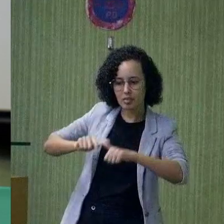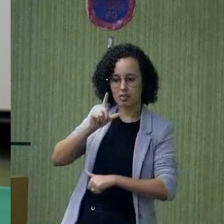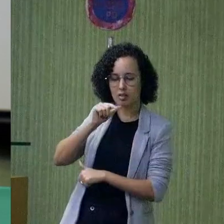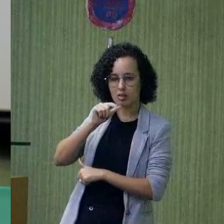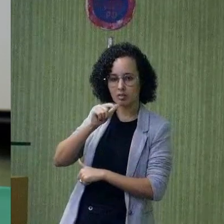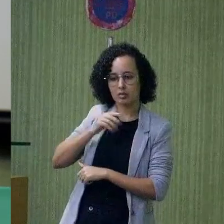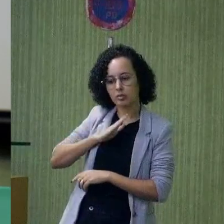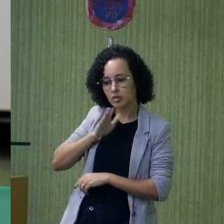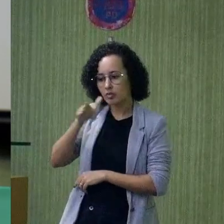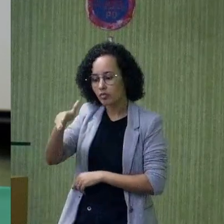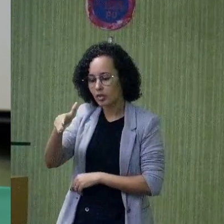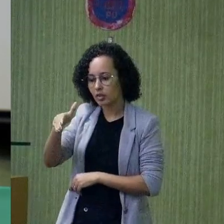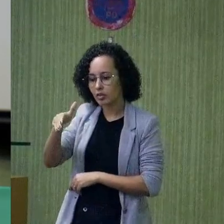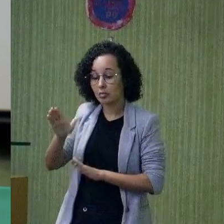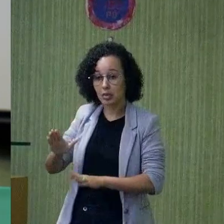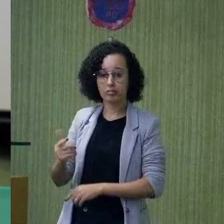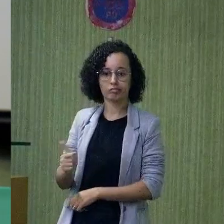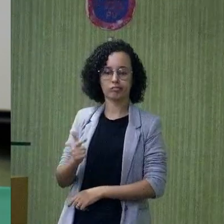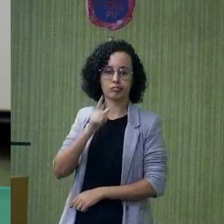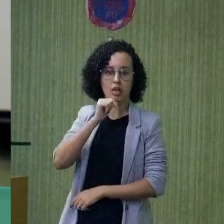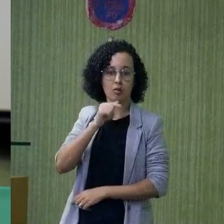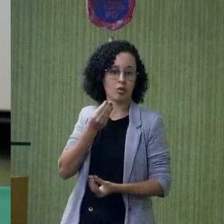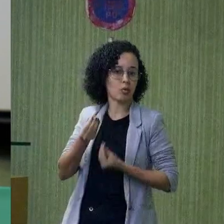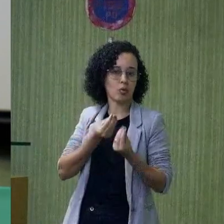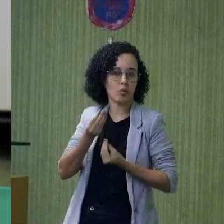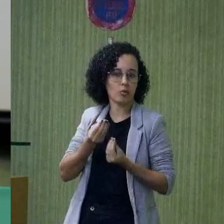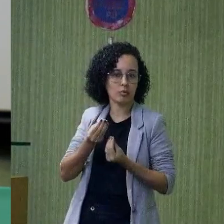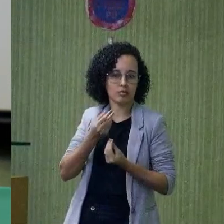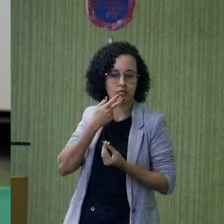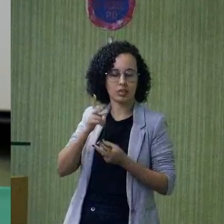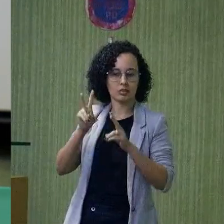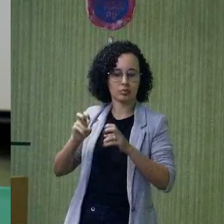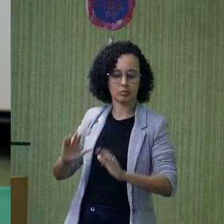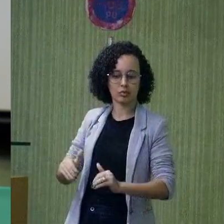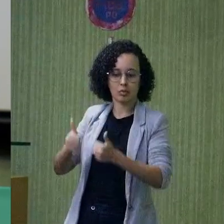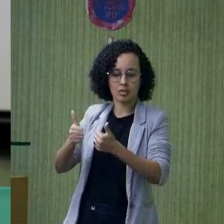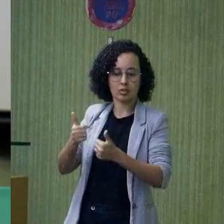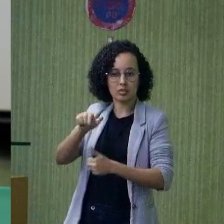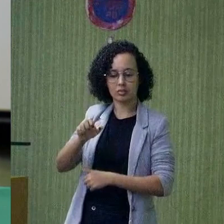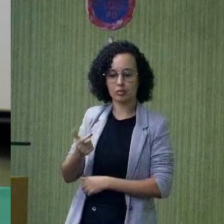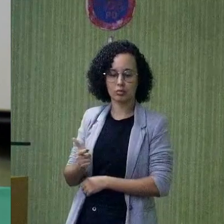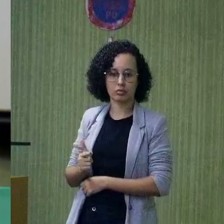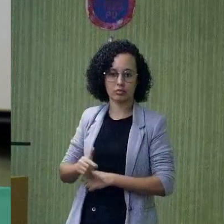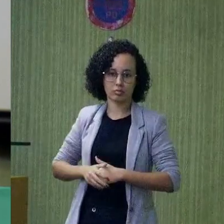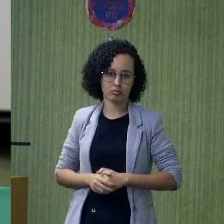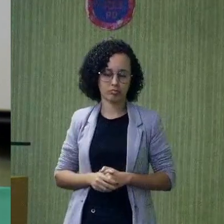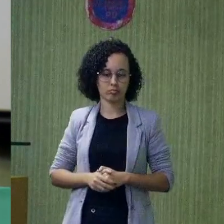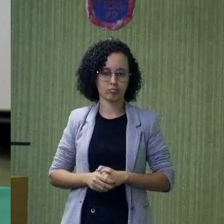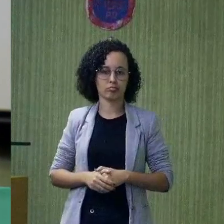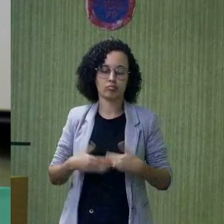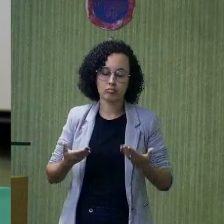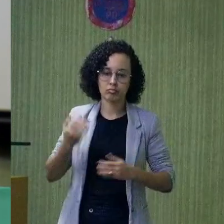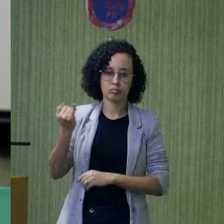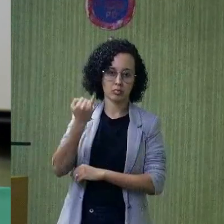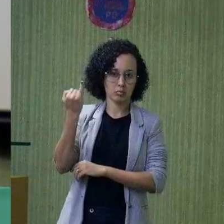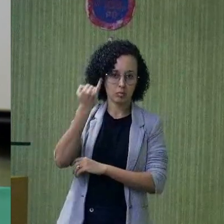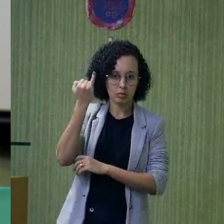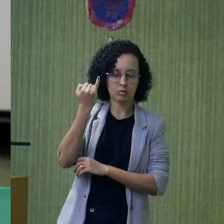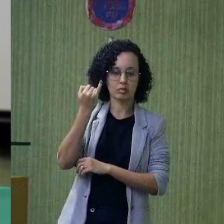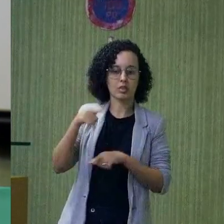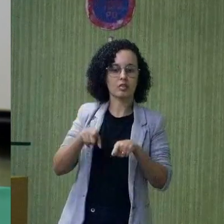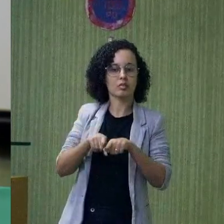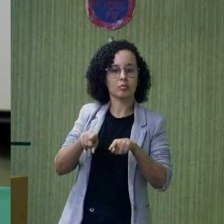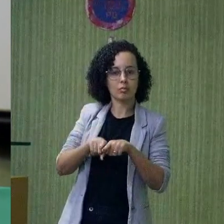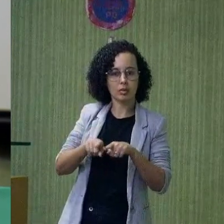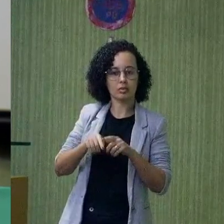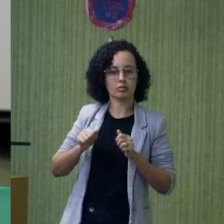gente vai no lugar não tem nem água aí como é que a gente pode falar da qualidade da água e a gente se entender então é muito importante né E também essa